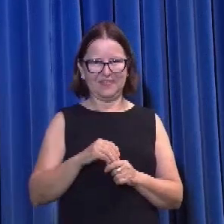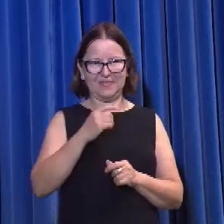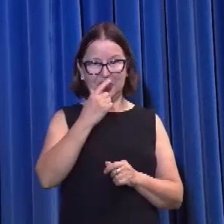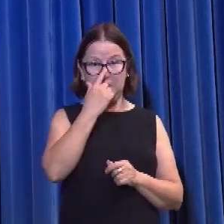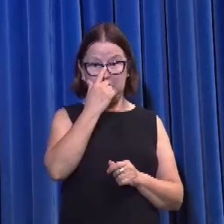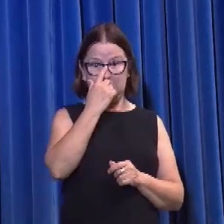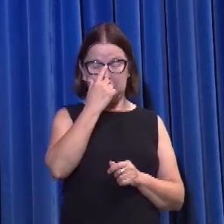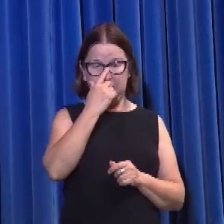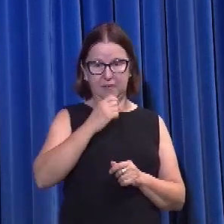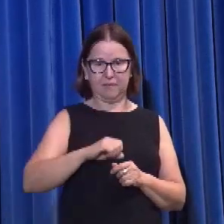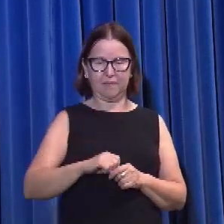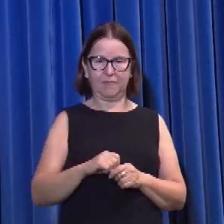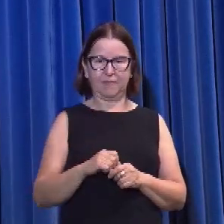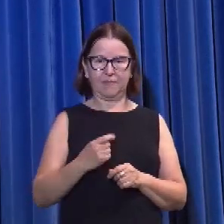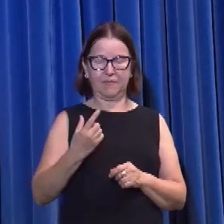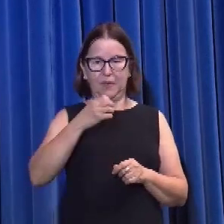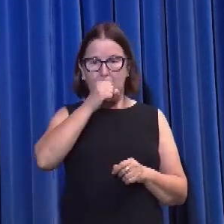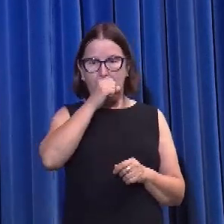É uma laranja